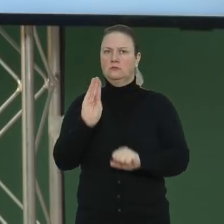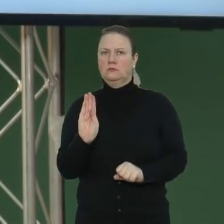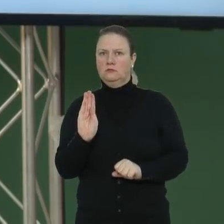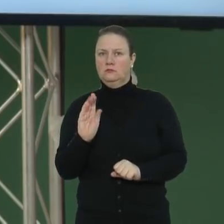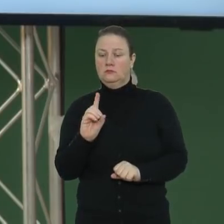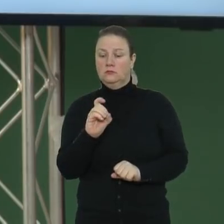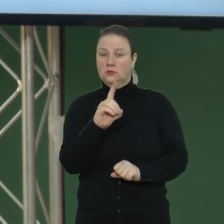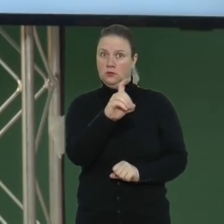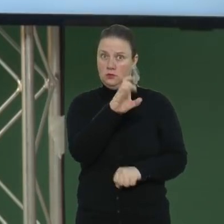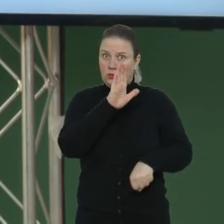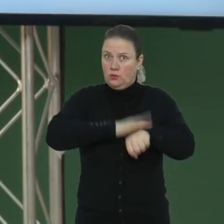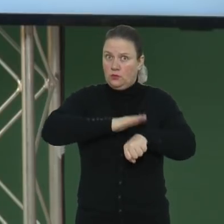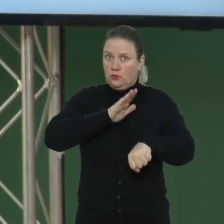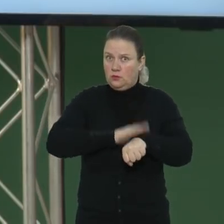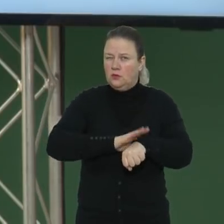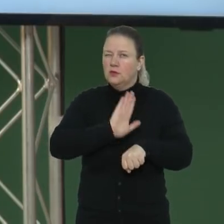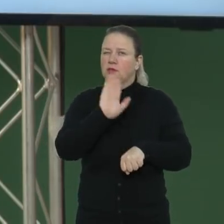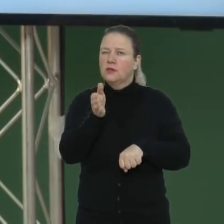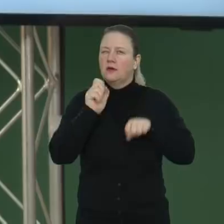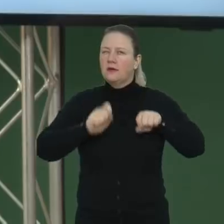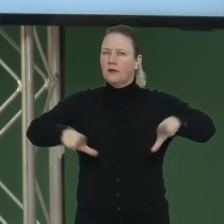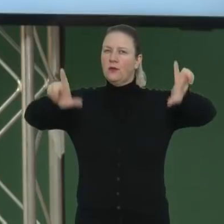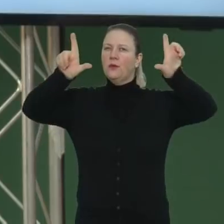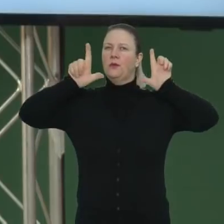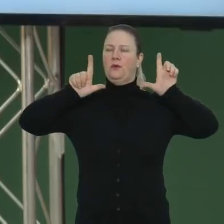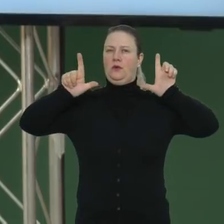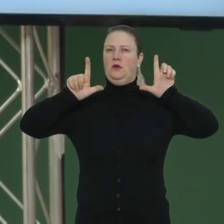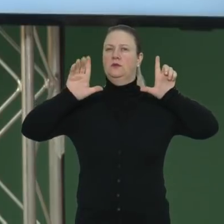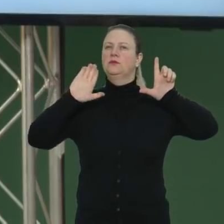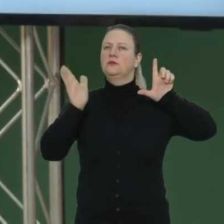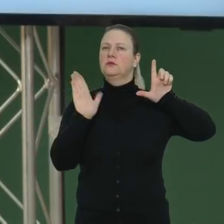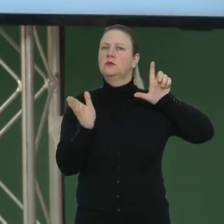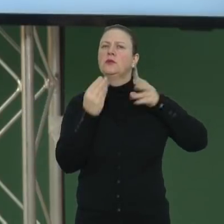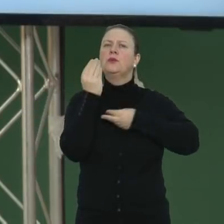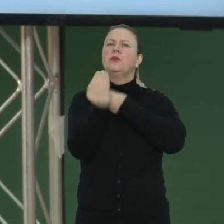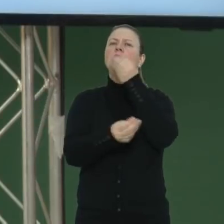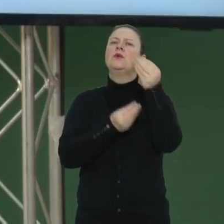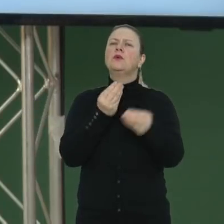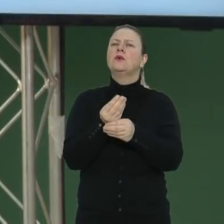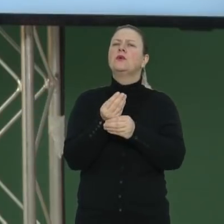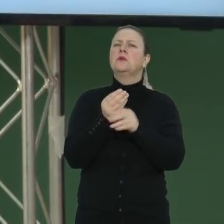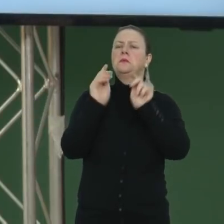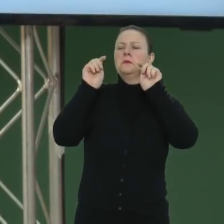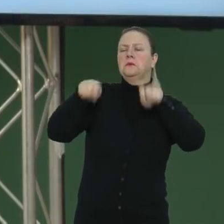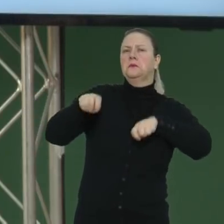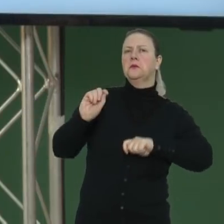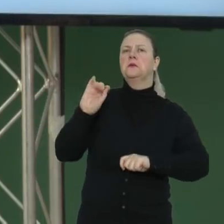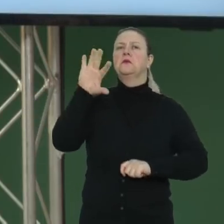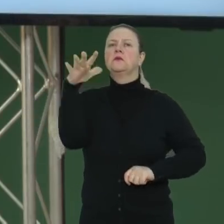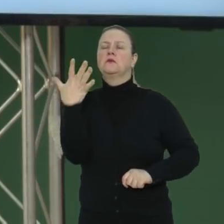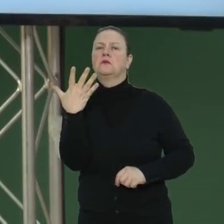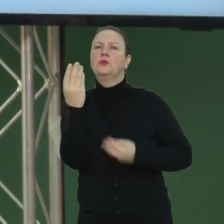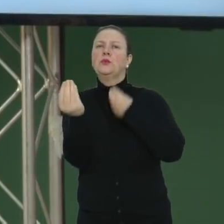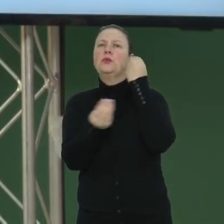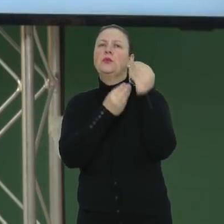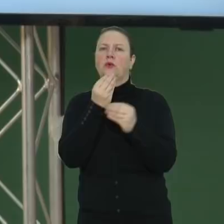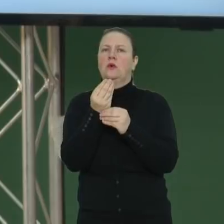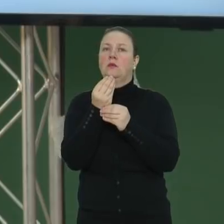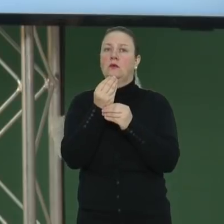dica para vocês, isso já está ali no quadro de vocês. Como que isso pode acontecer, será? Como que vocês podem montar uma função